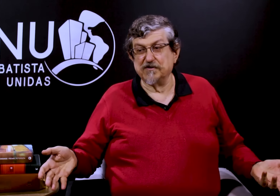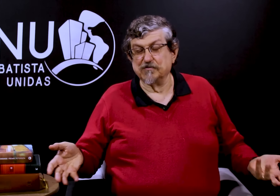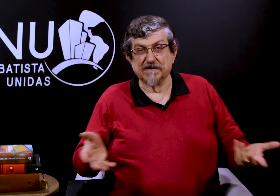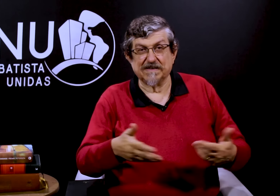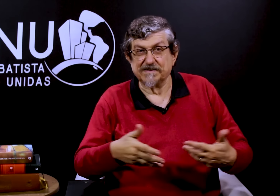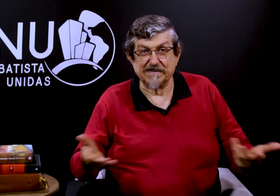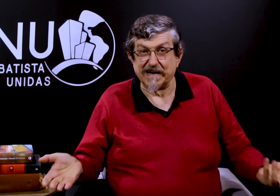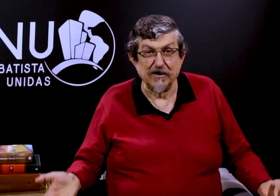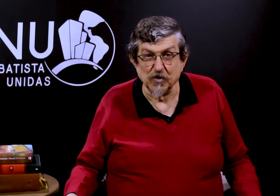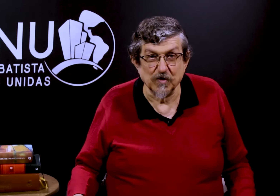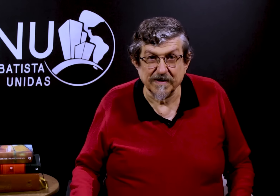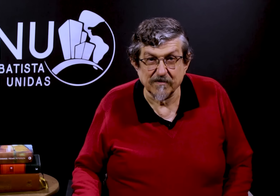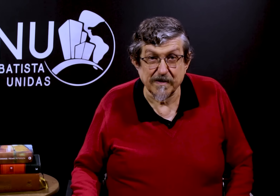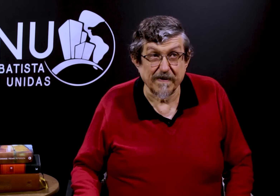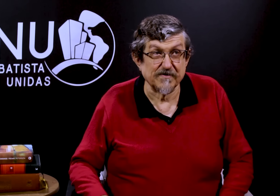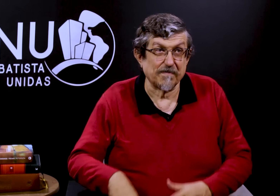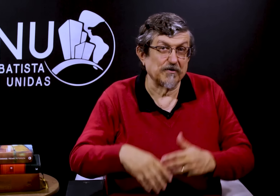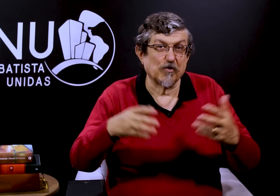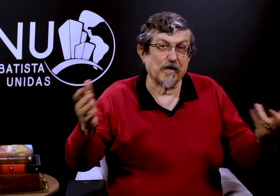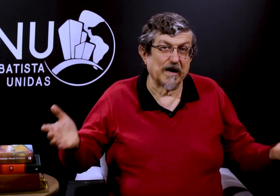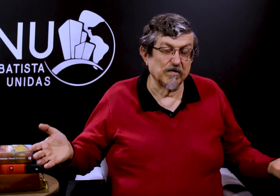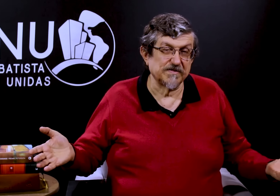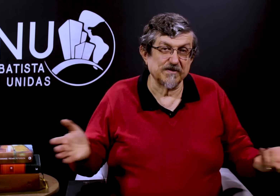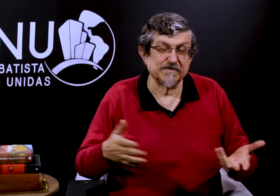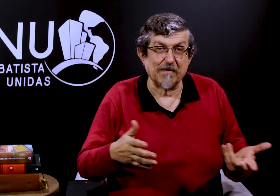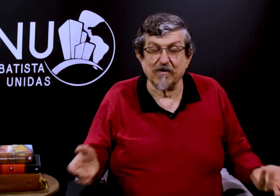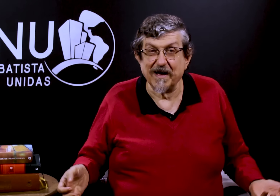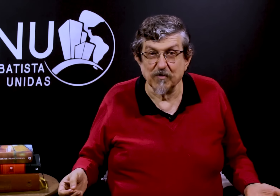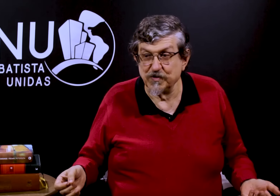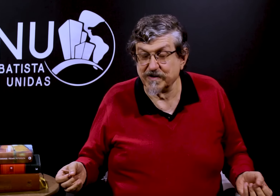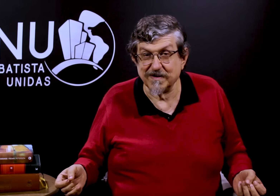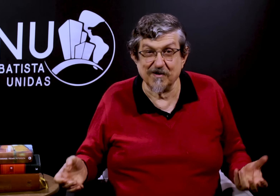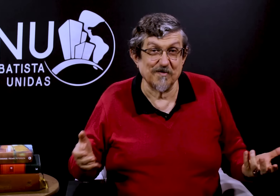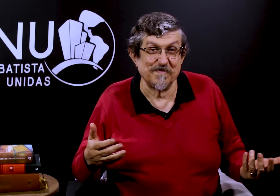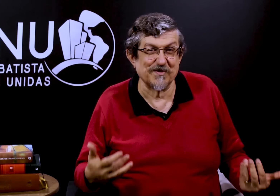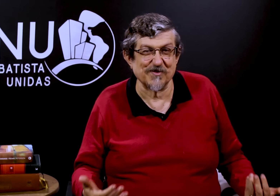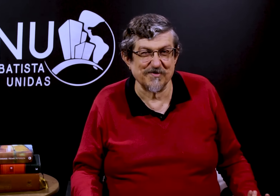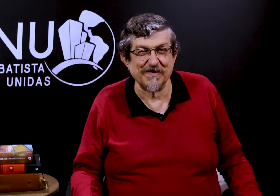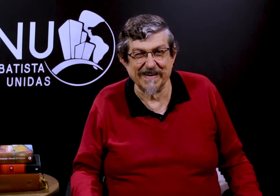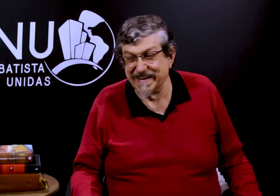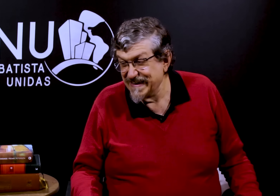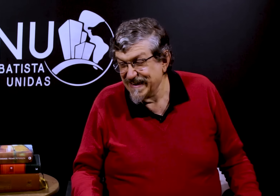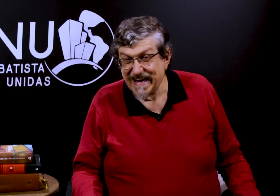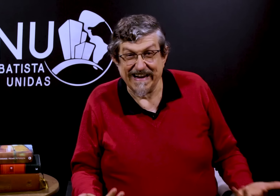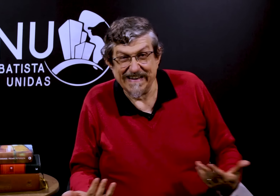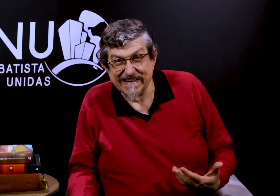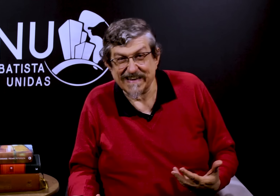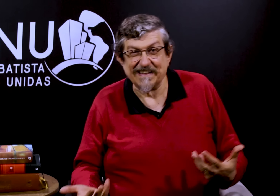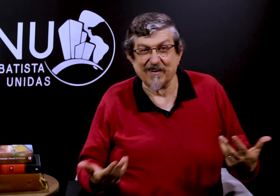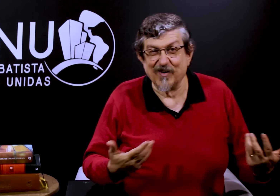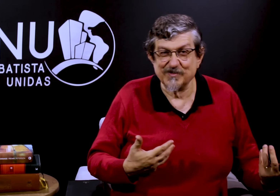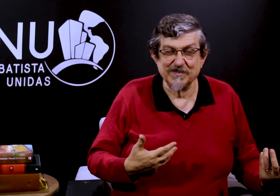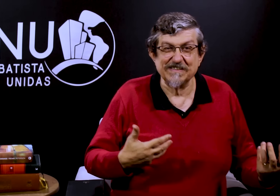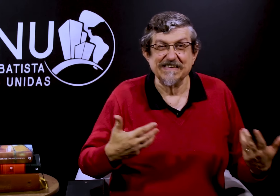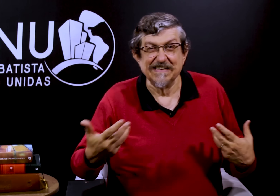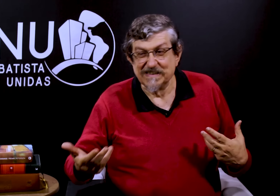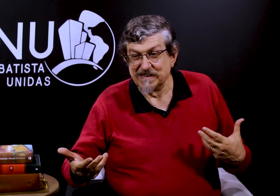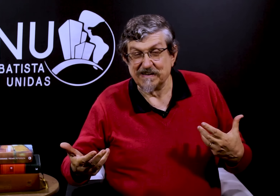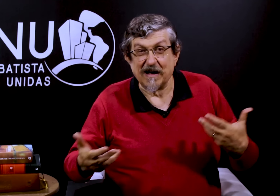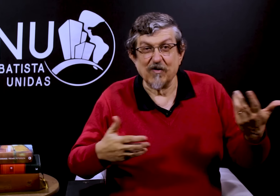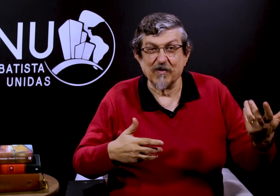que você nunca treinou, né? Você participar de um coral que você não sabe qual é a música. Então, a pessoa fica ali naquele negócio